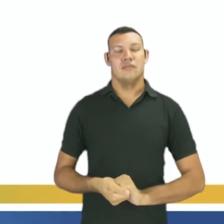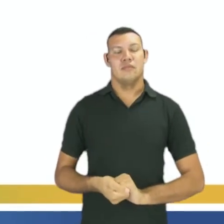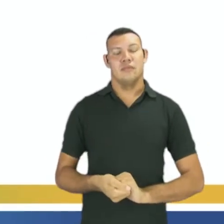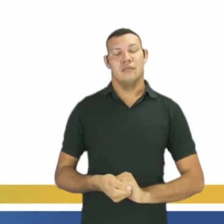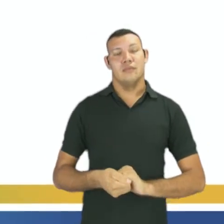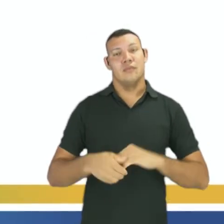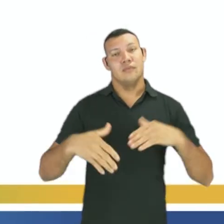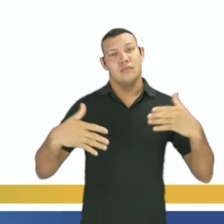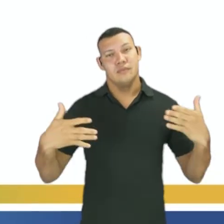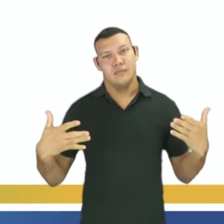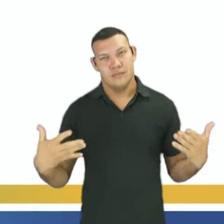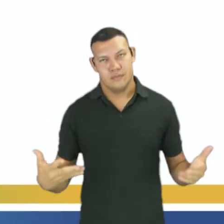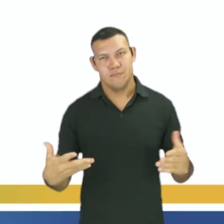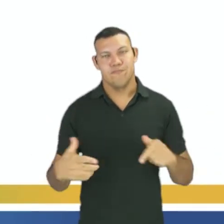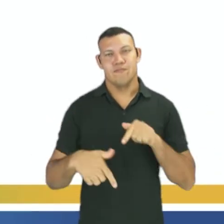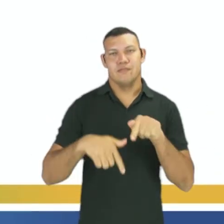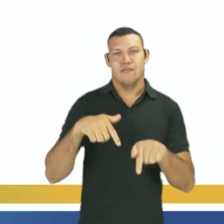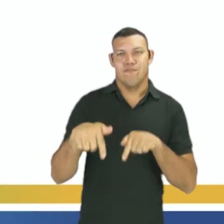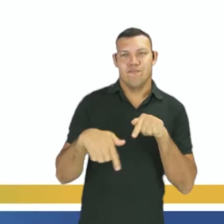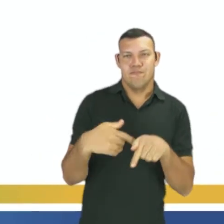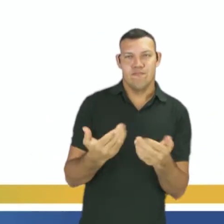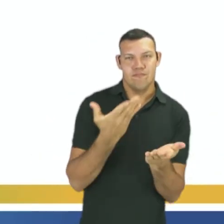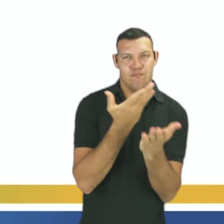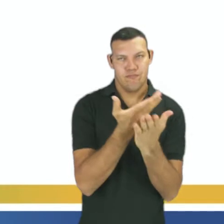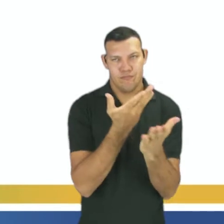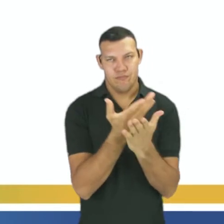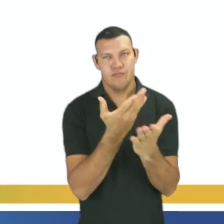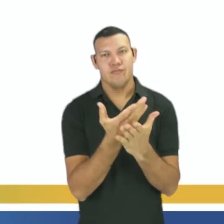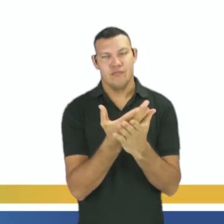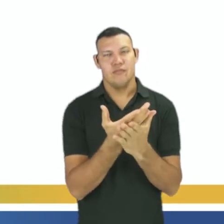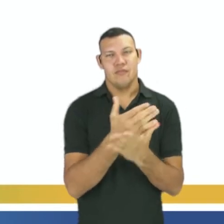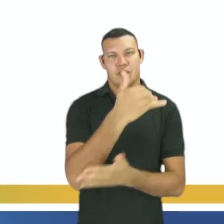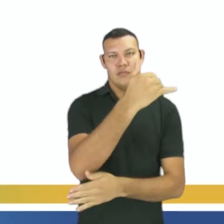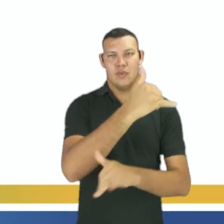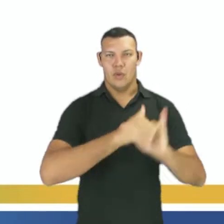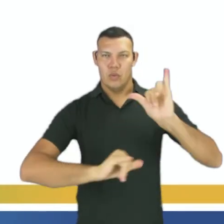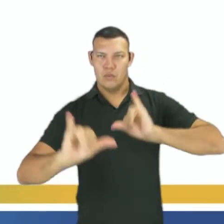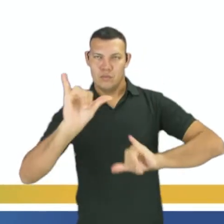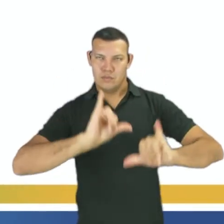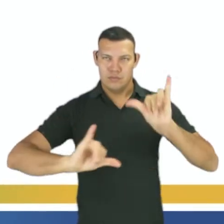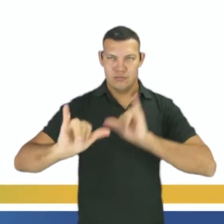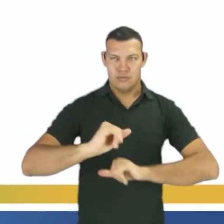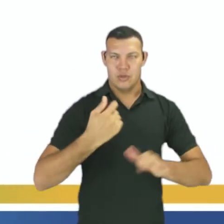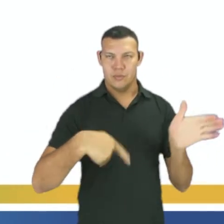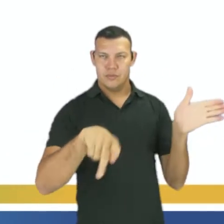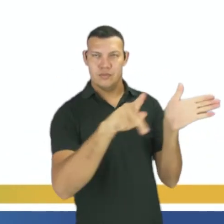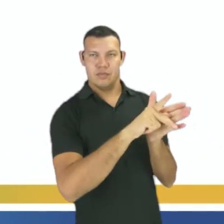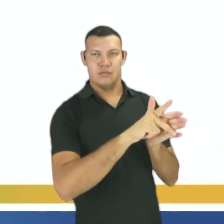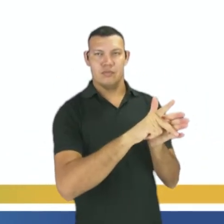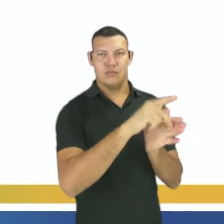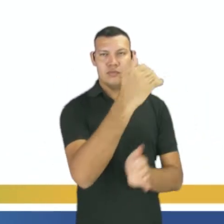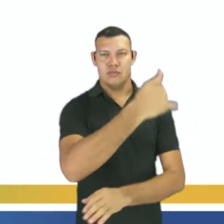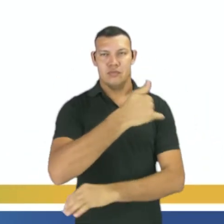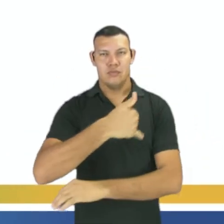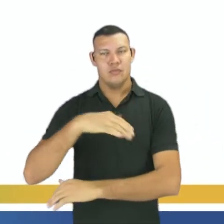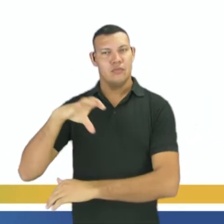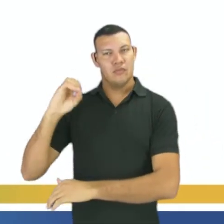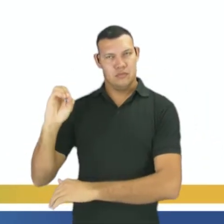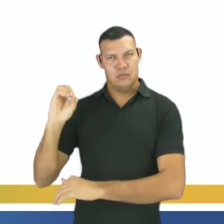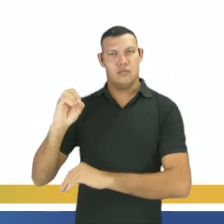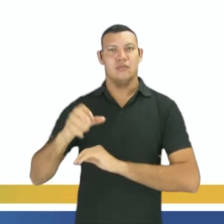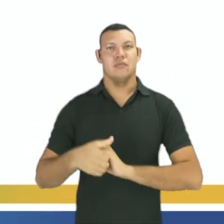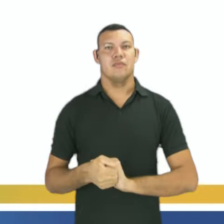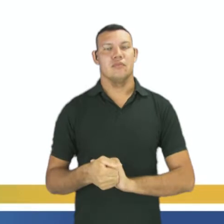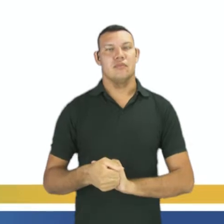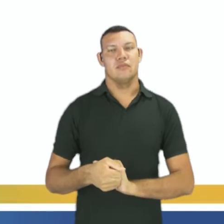Bem, a química que estuda os compostos orgânicos com o oxigênio. Nós temos aqui as